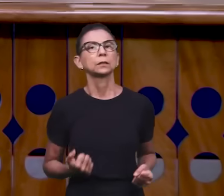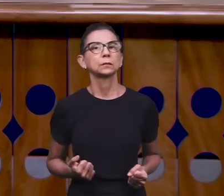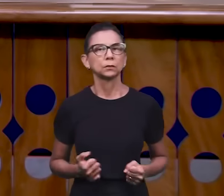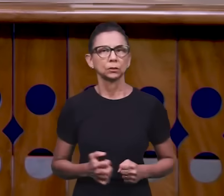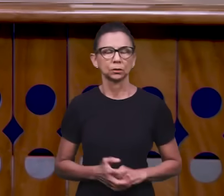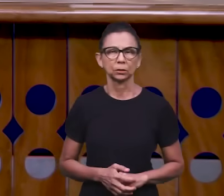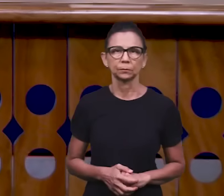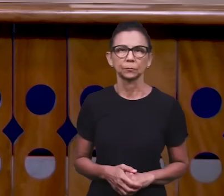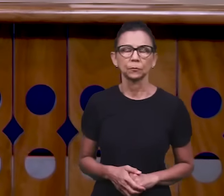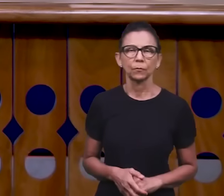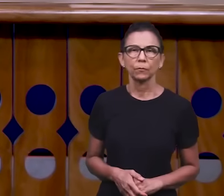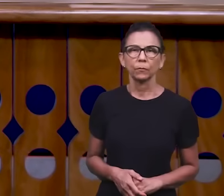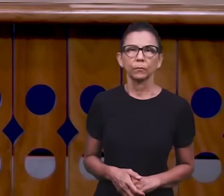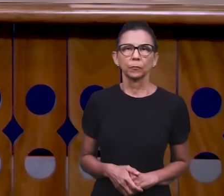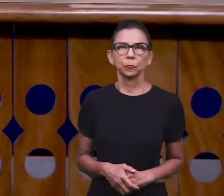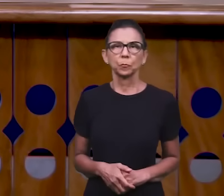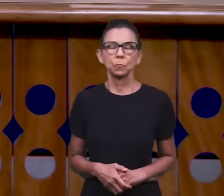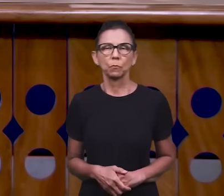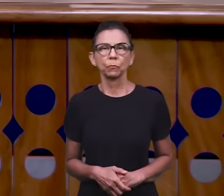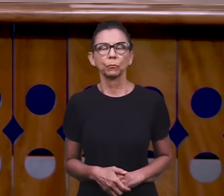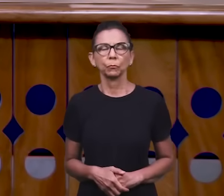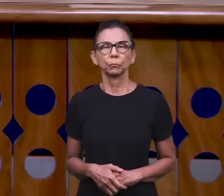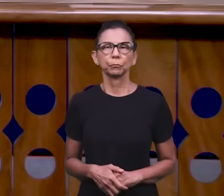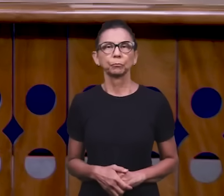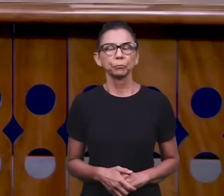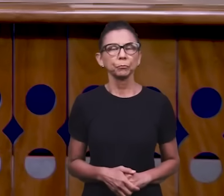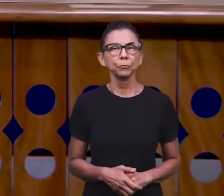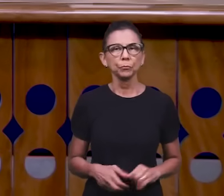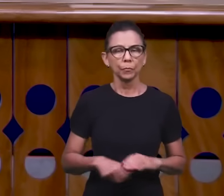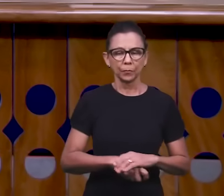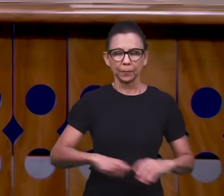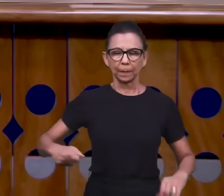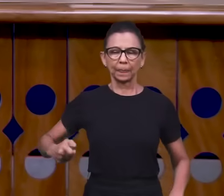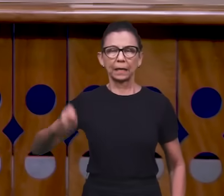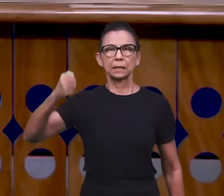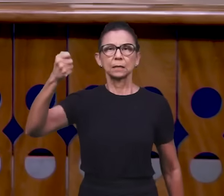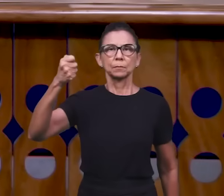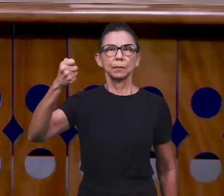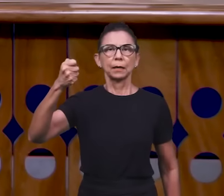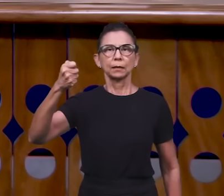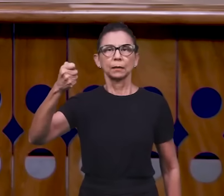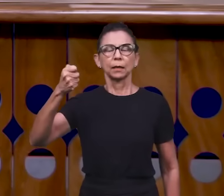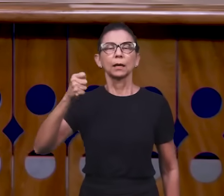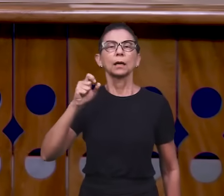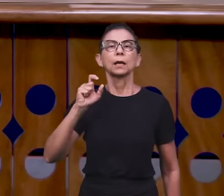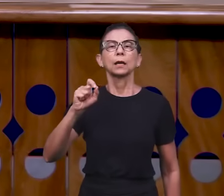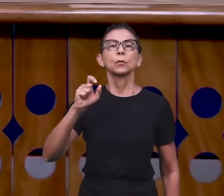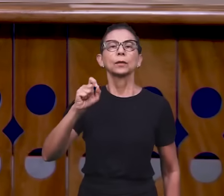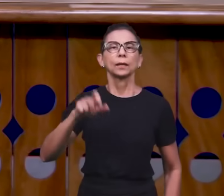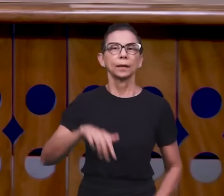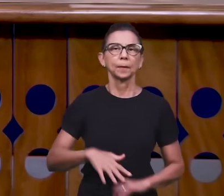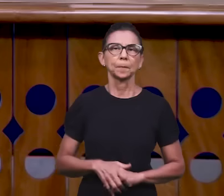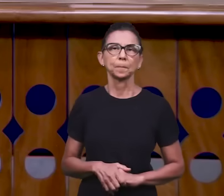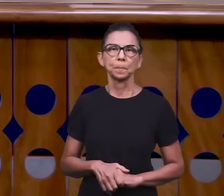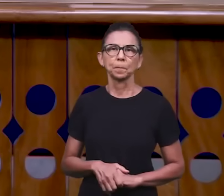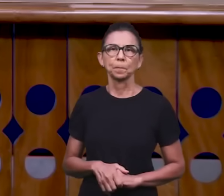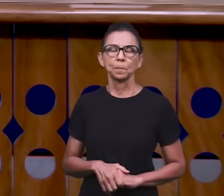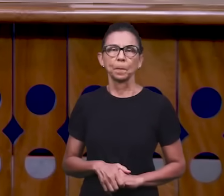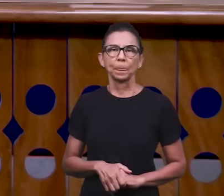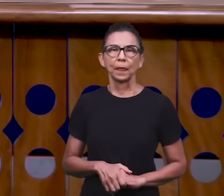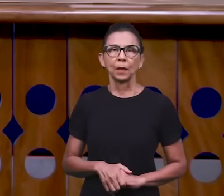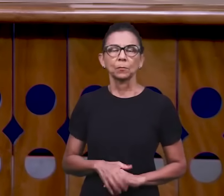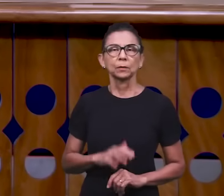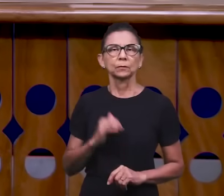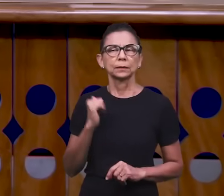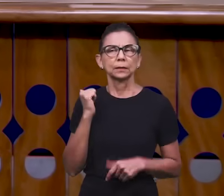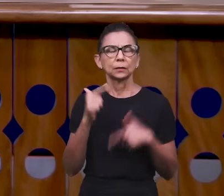para o corpo, e é para cortar, ou seja, retirar aquilo que é da letra. Lança é para lutar